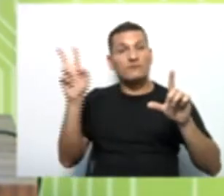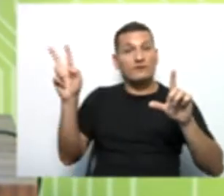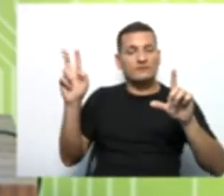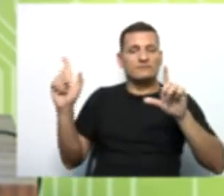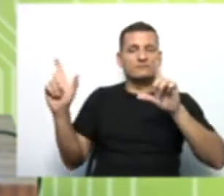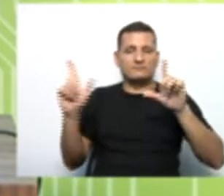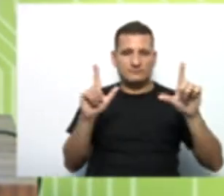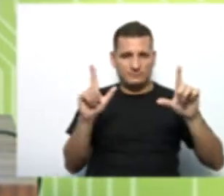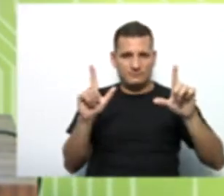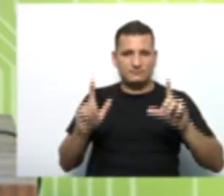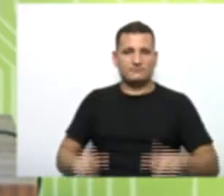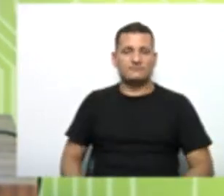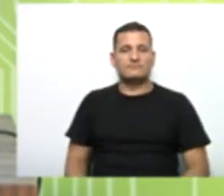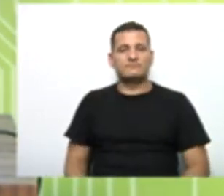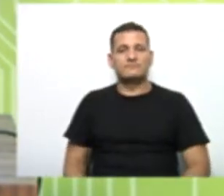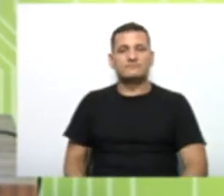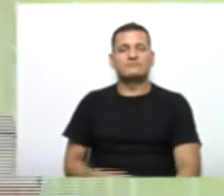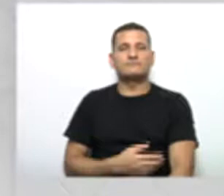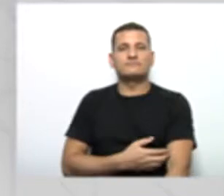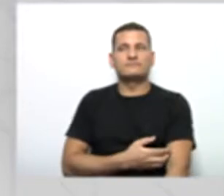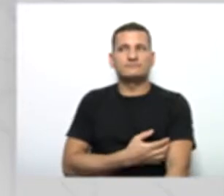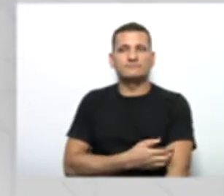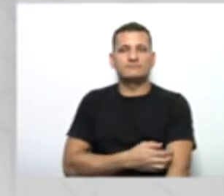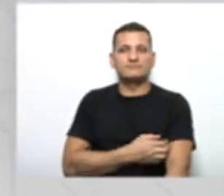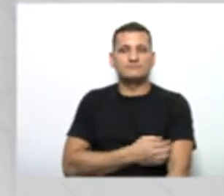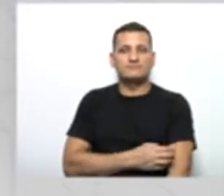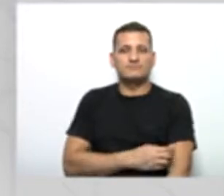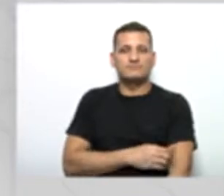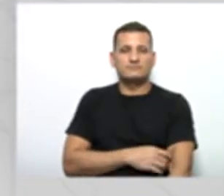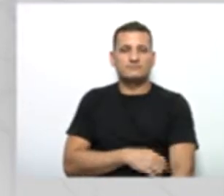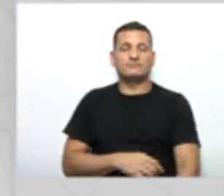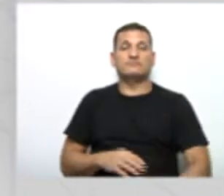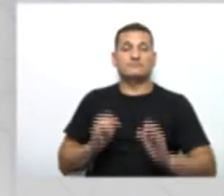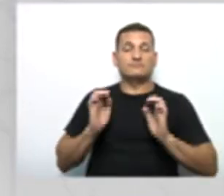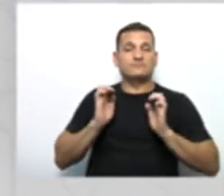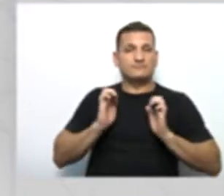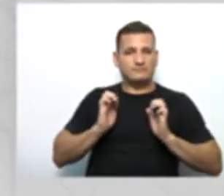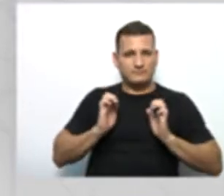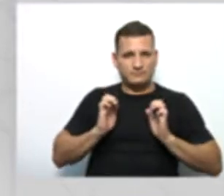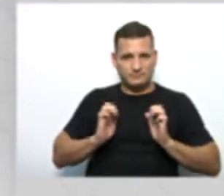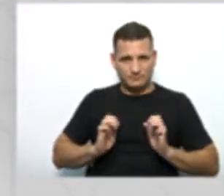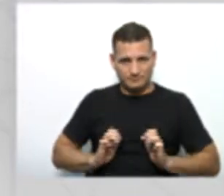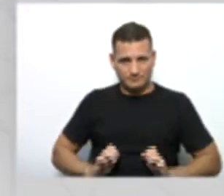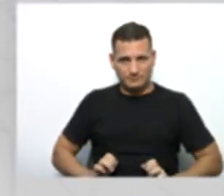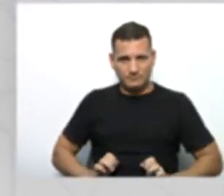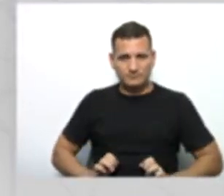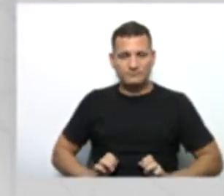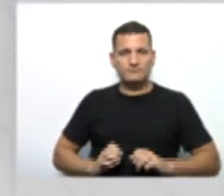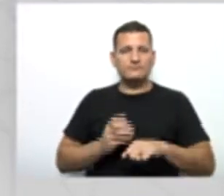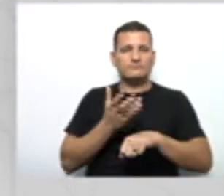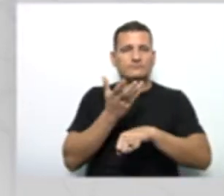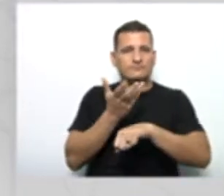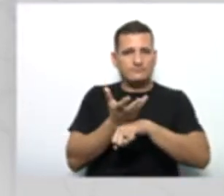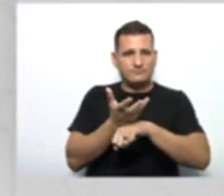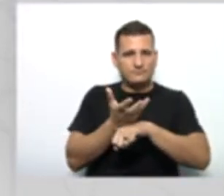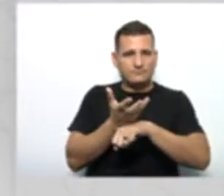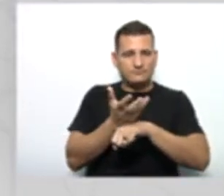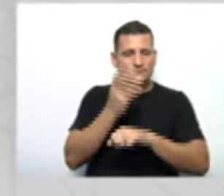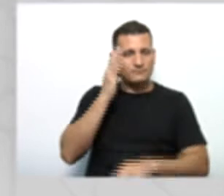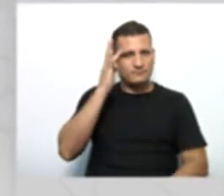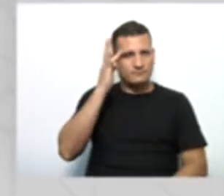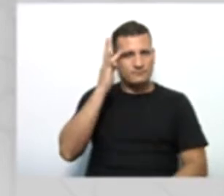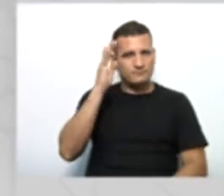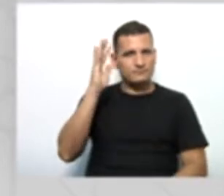vocês podem ver da seguinte forma. A ética é disciplina teórica, ou seja,